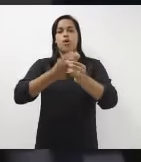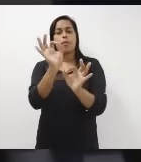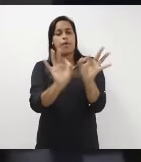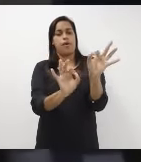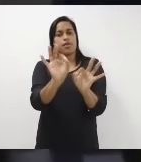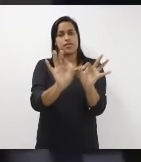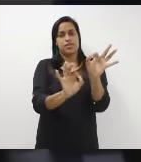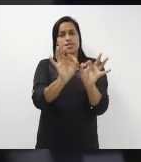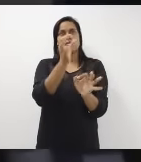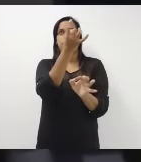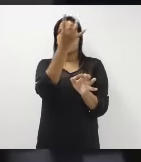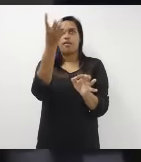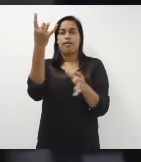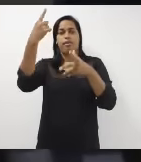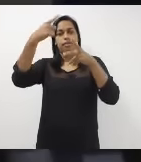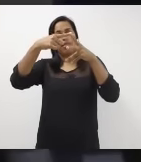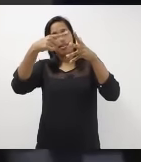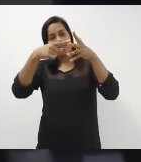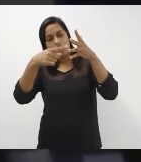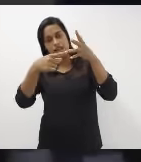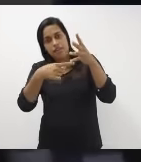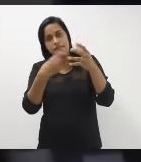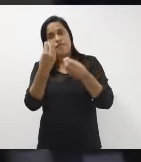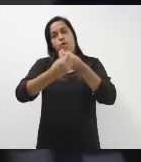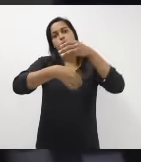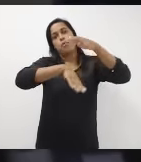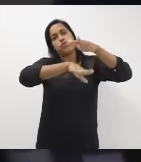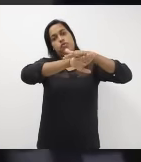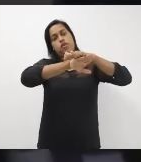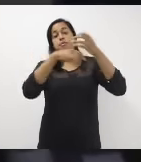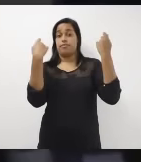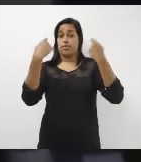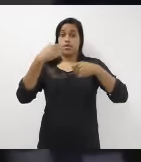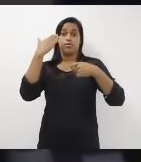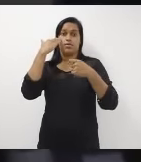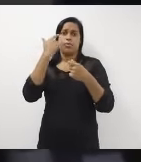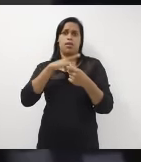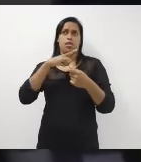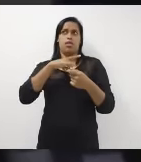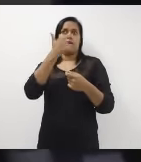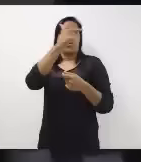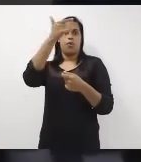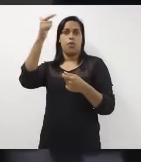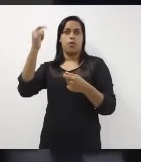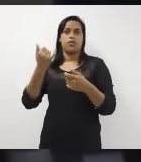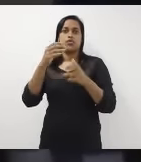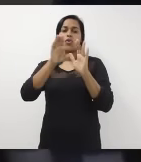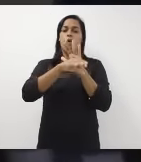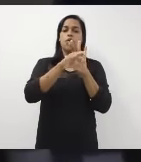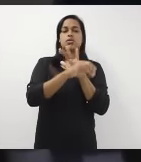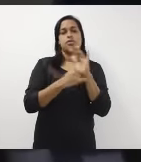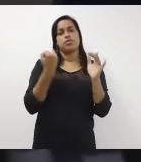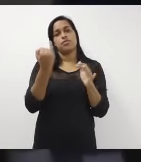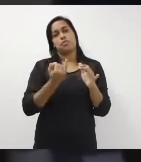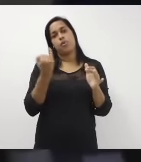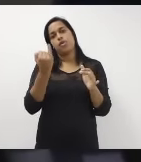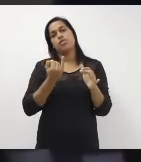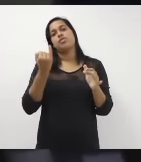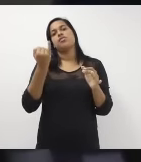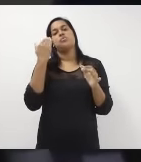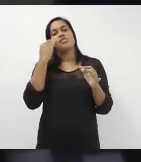níveis de estoque, a gente precisa saber que existem alguns outros conceitos importantes para que a gente possa dimensionar esse estoque e saber